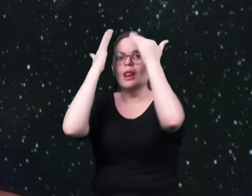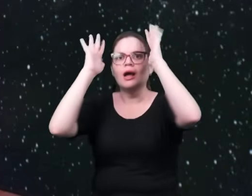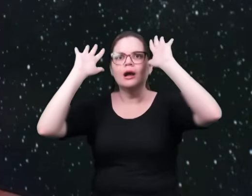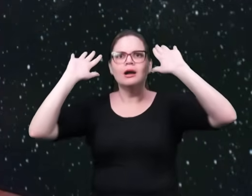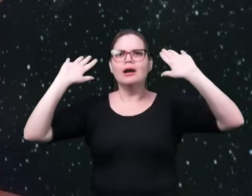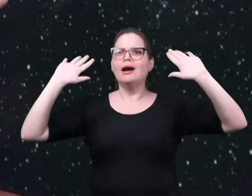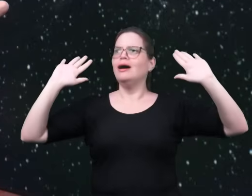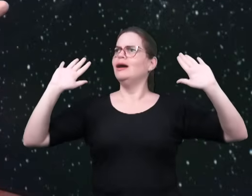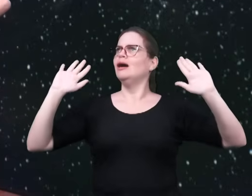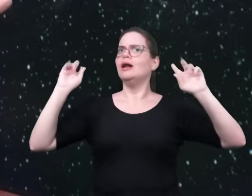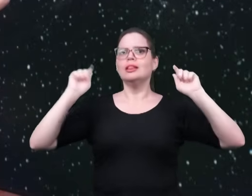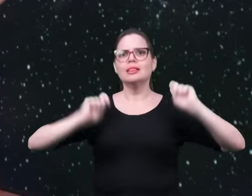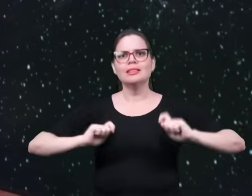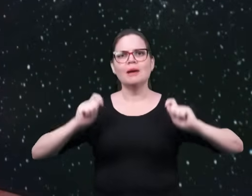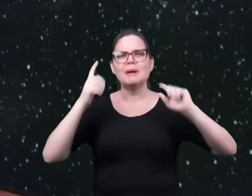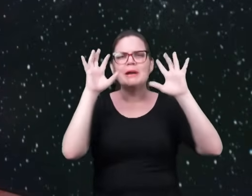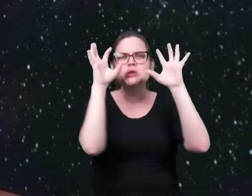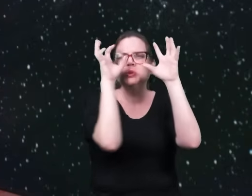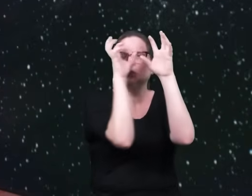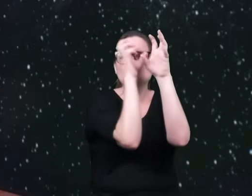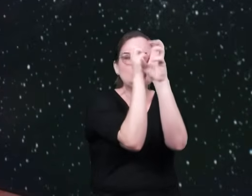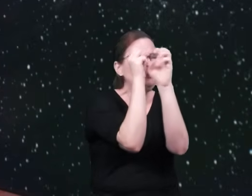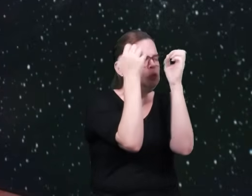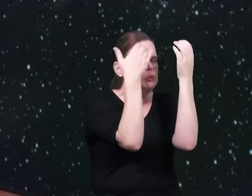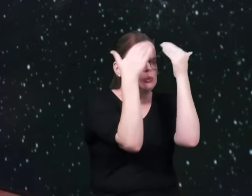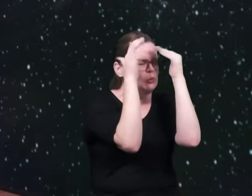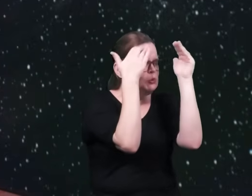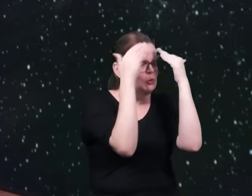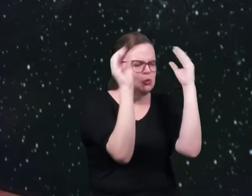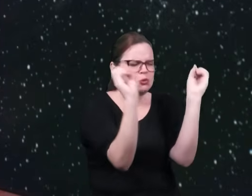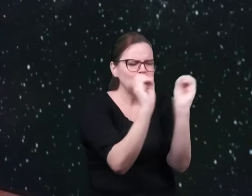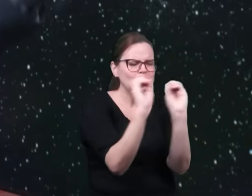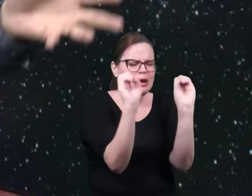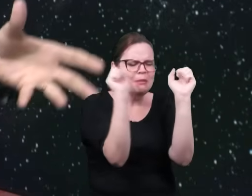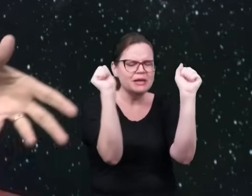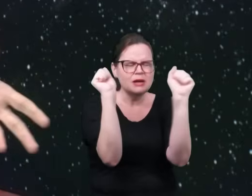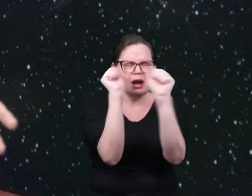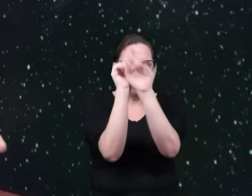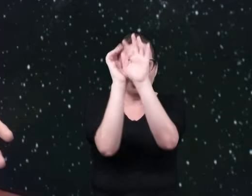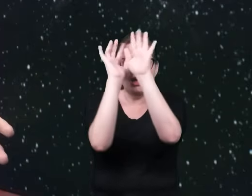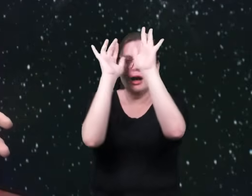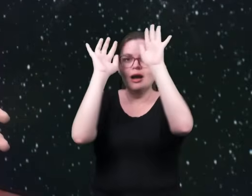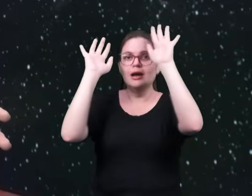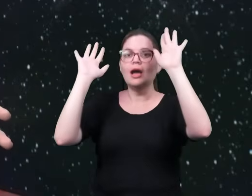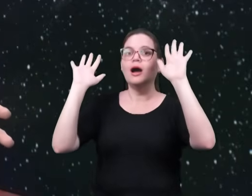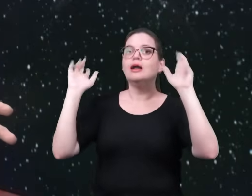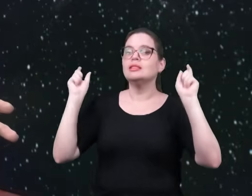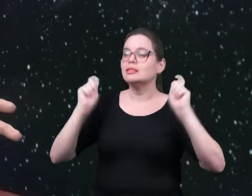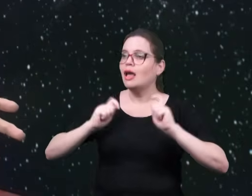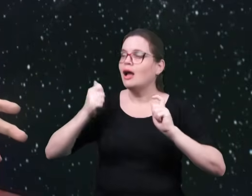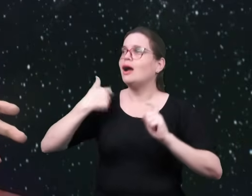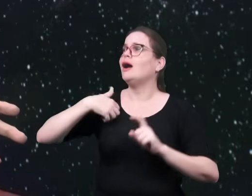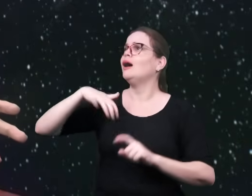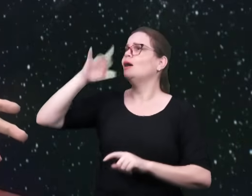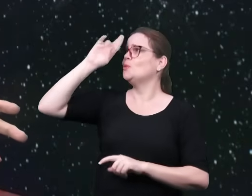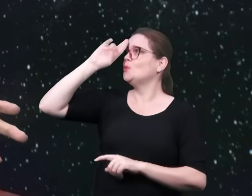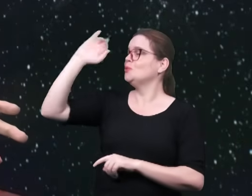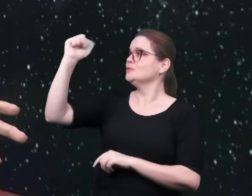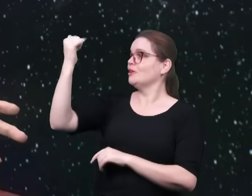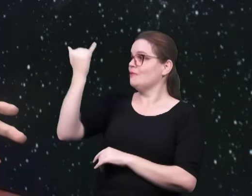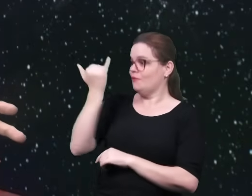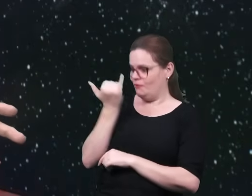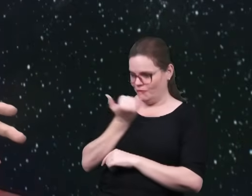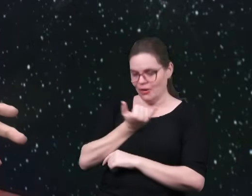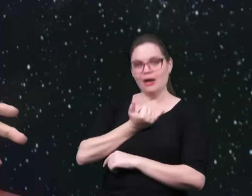porque o Senhor se revela como aquele que liberta, que resgata, que salva, que tem um caminho que